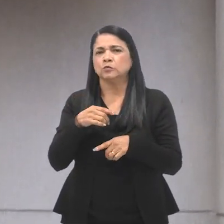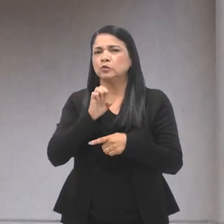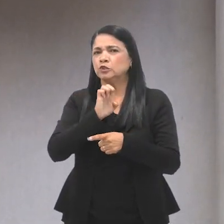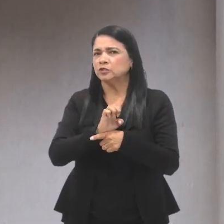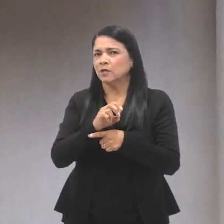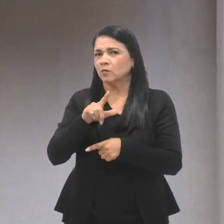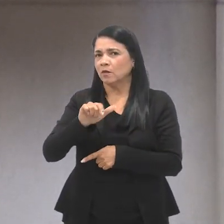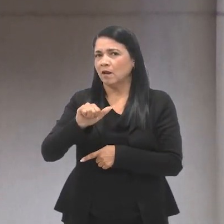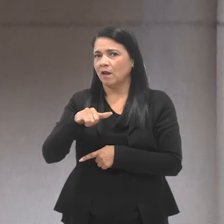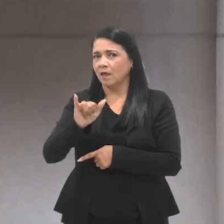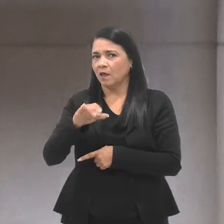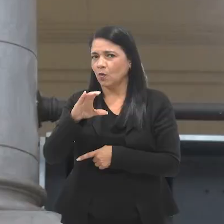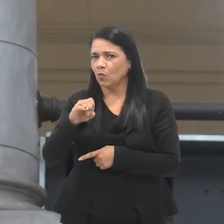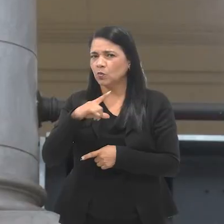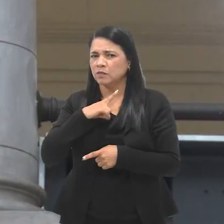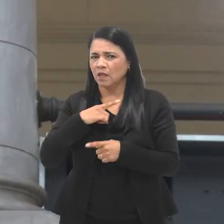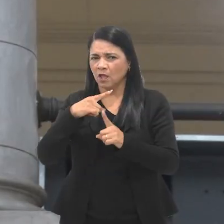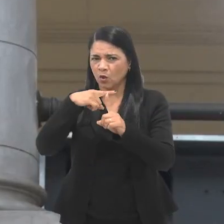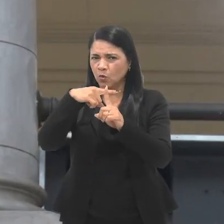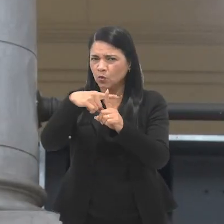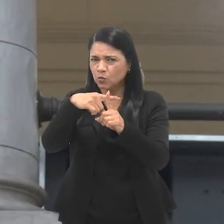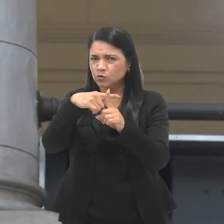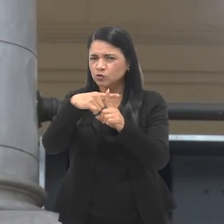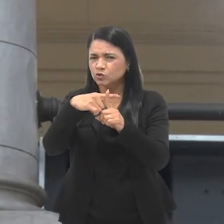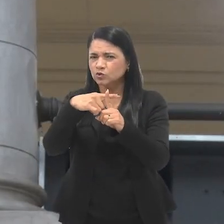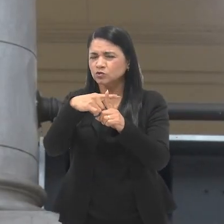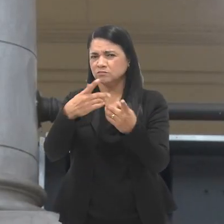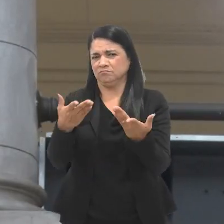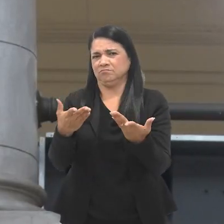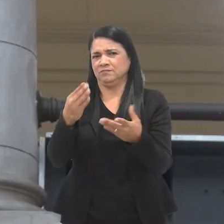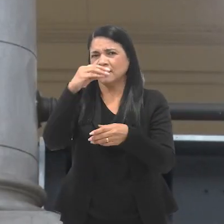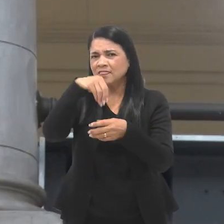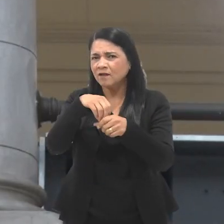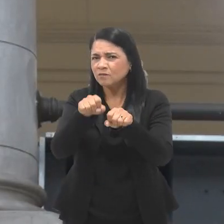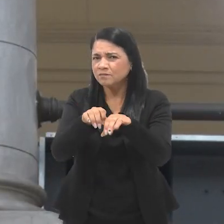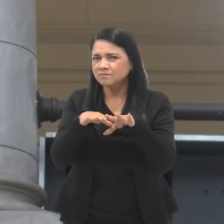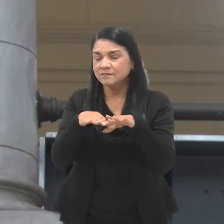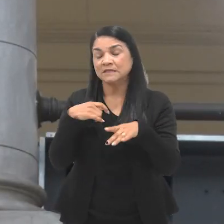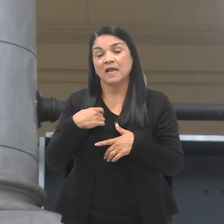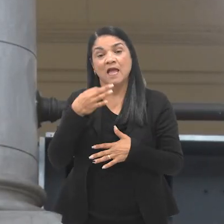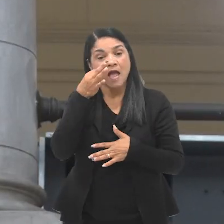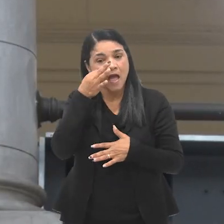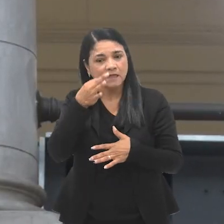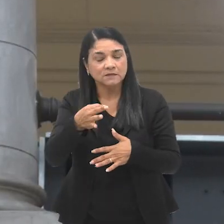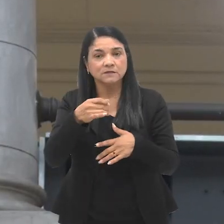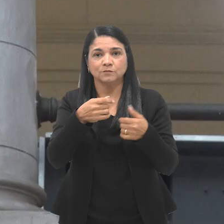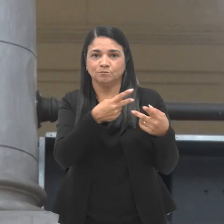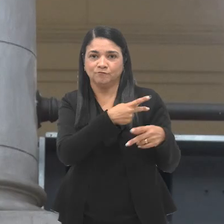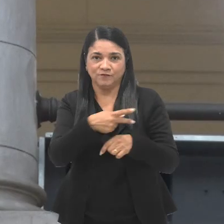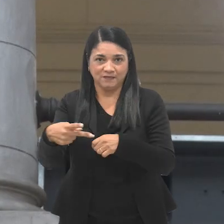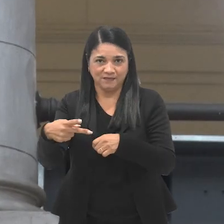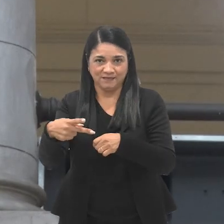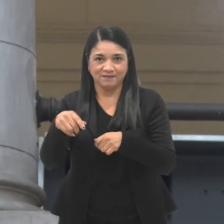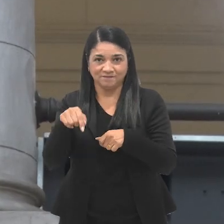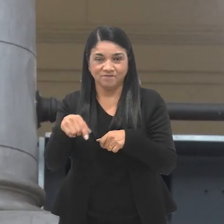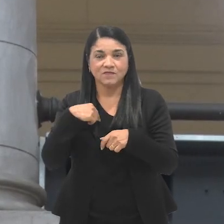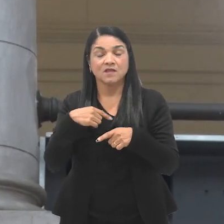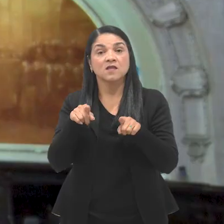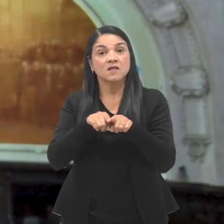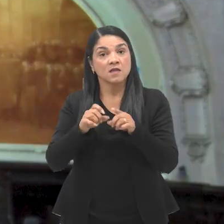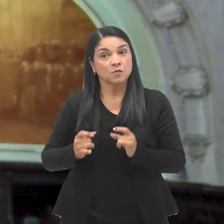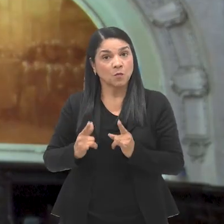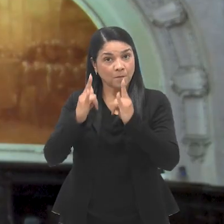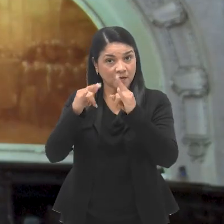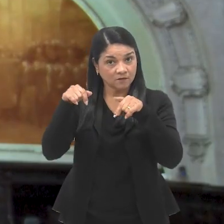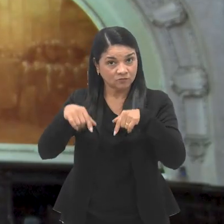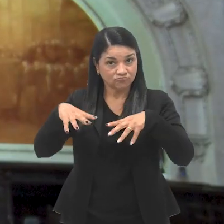Afinal, se o Estado é laico, por que o parlamento tem uma cruz como adorno? Isso é o que mais chama a atenção para quem está visitando o Palácio Tiradentes.